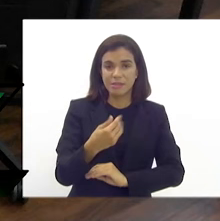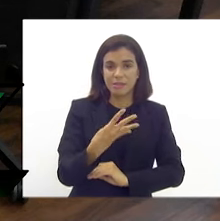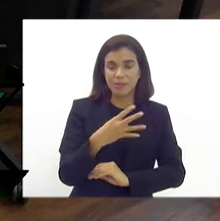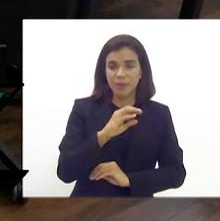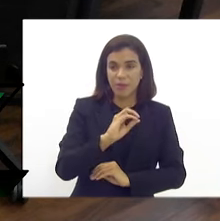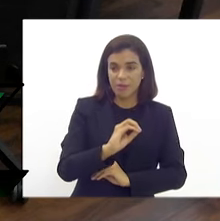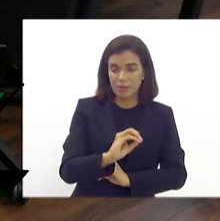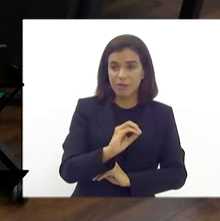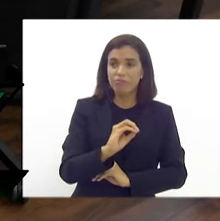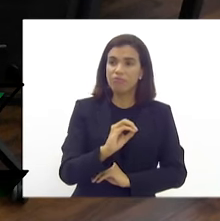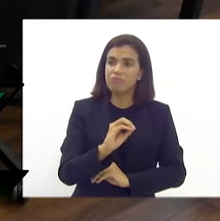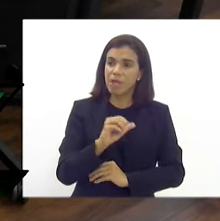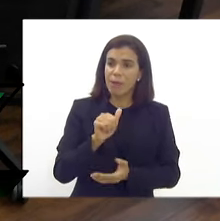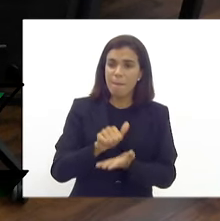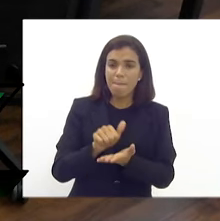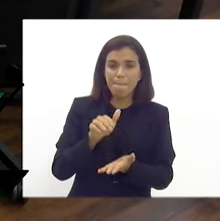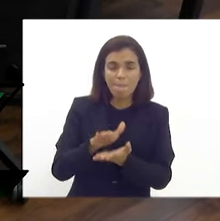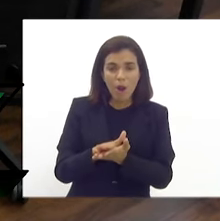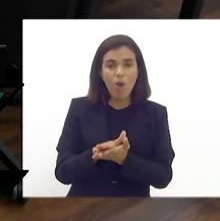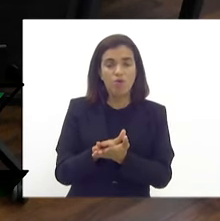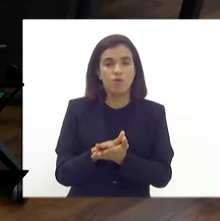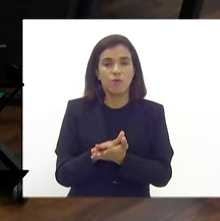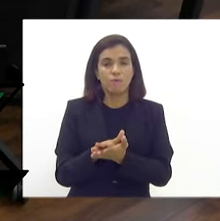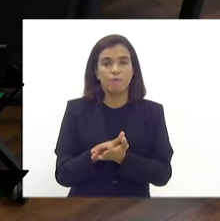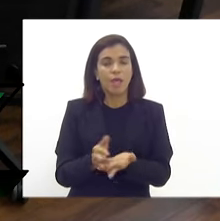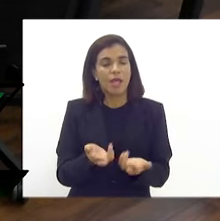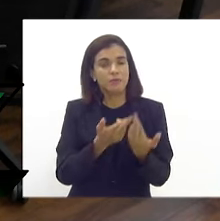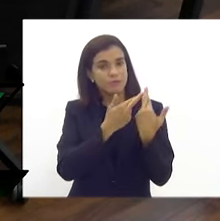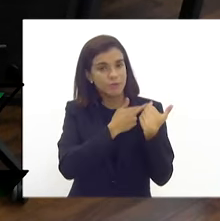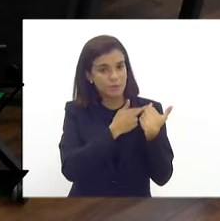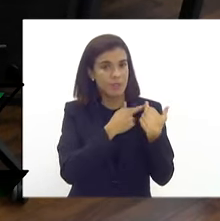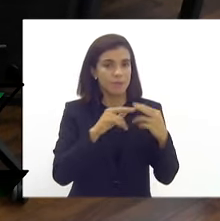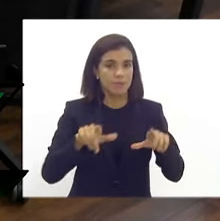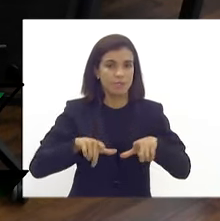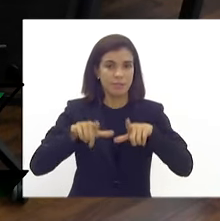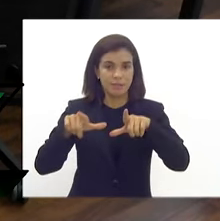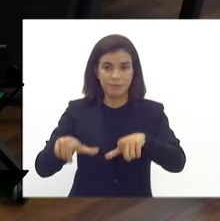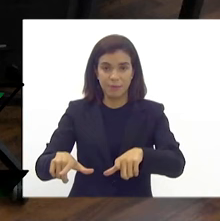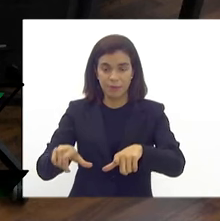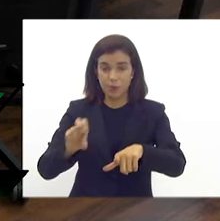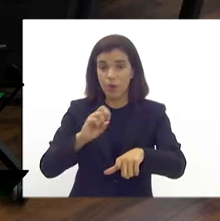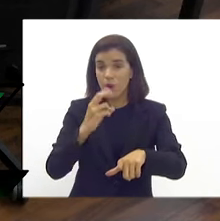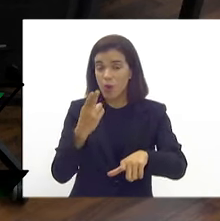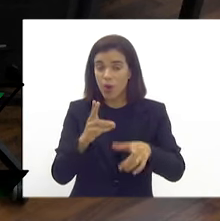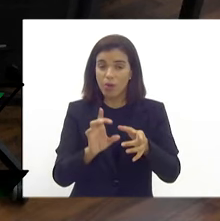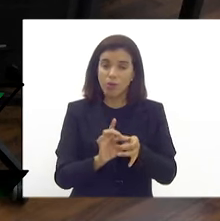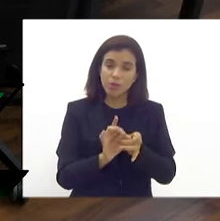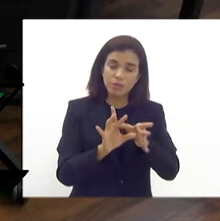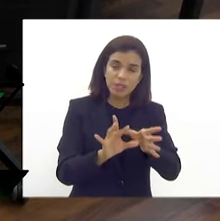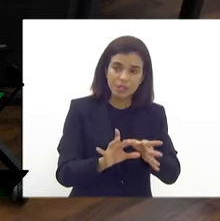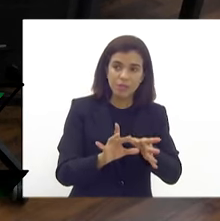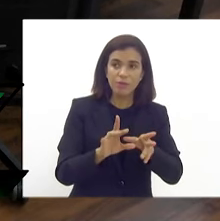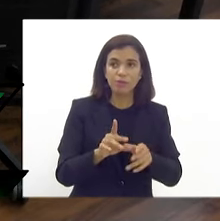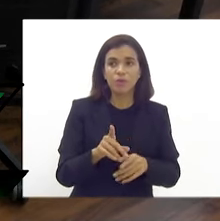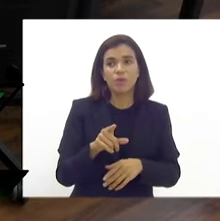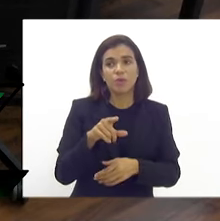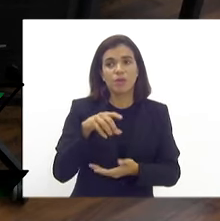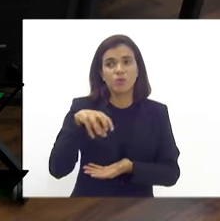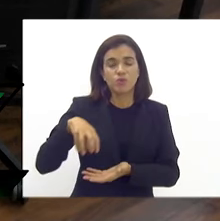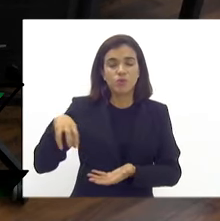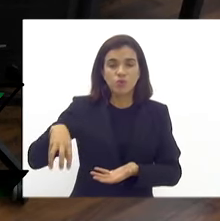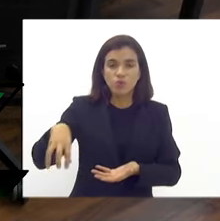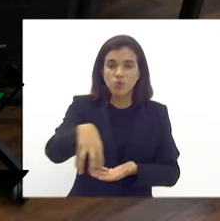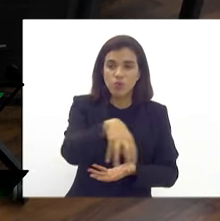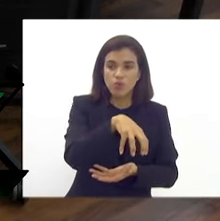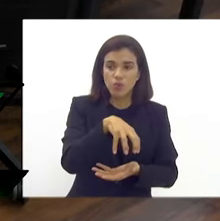infração ambiental Lavrado por órgão que deten a atribuição do licenciamento ou autorização em detrimento dos orgos que existam fiscalização